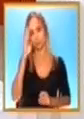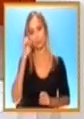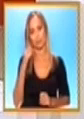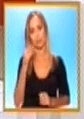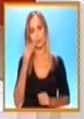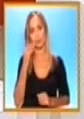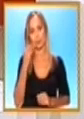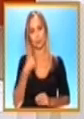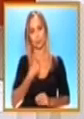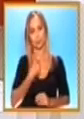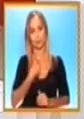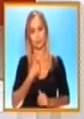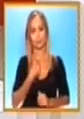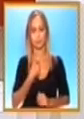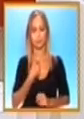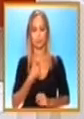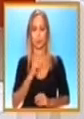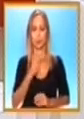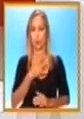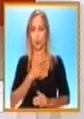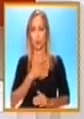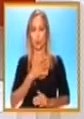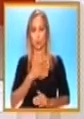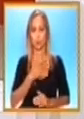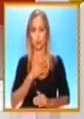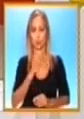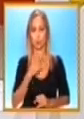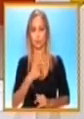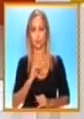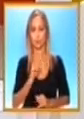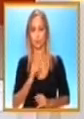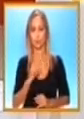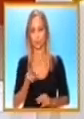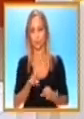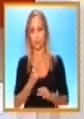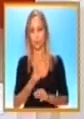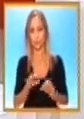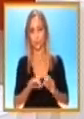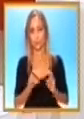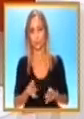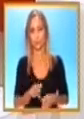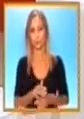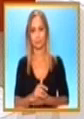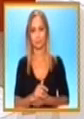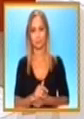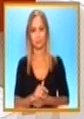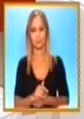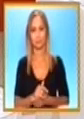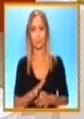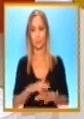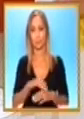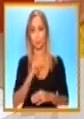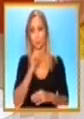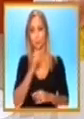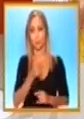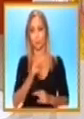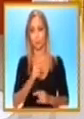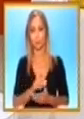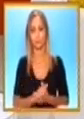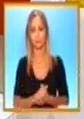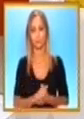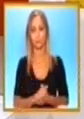sou. Não, quando não gosto, não gosto. Quando gosto, gosto. Somos iguais, não é? E por isso perdemos tanto, não é? É